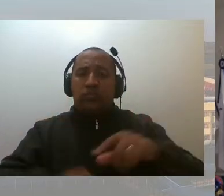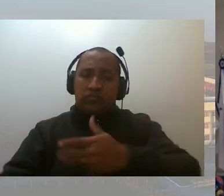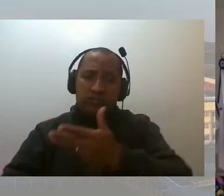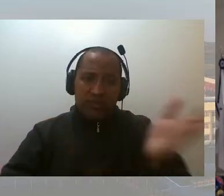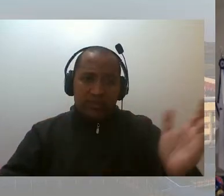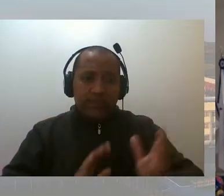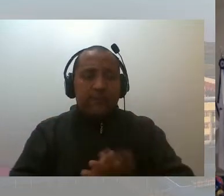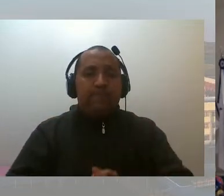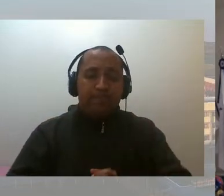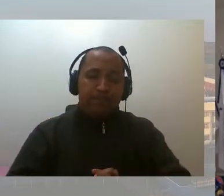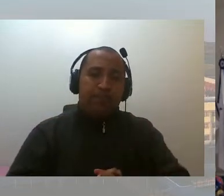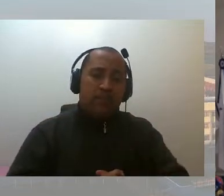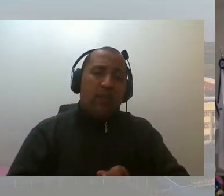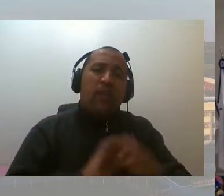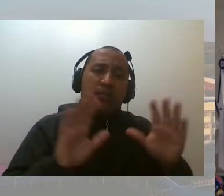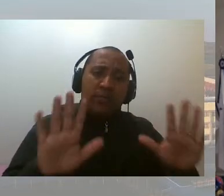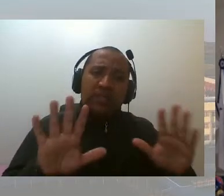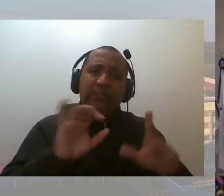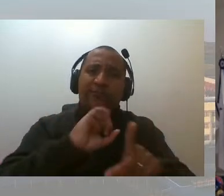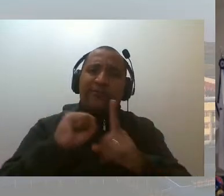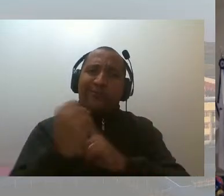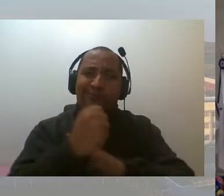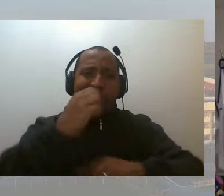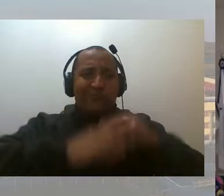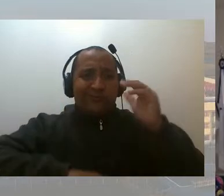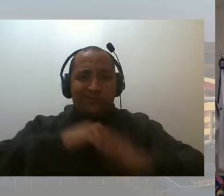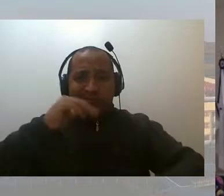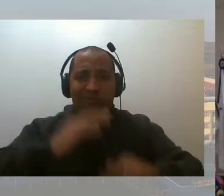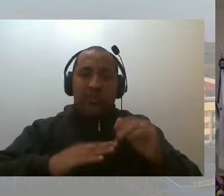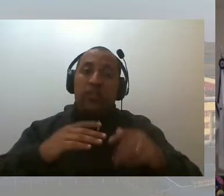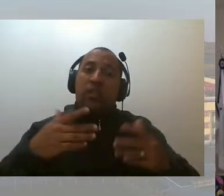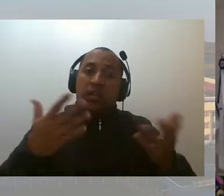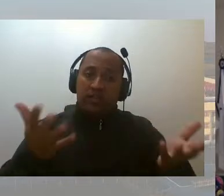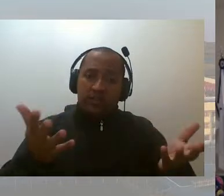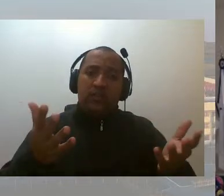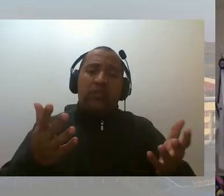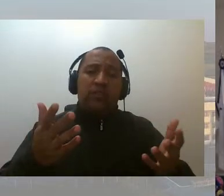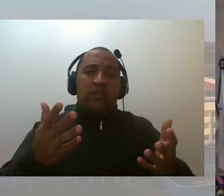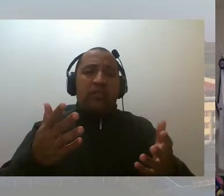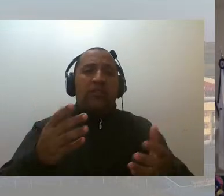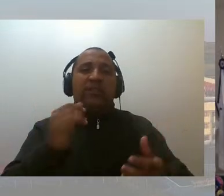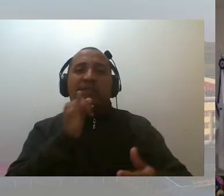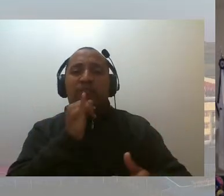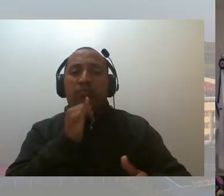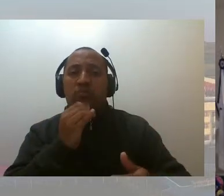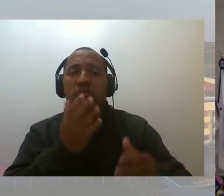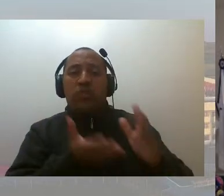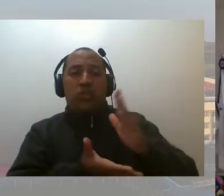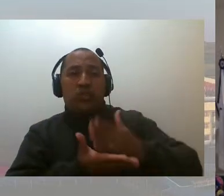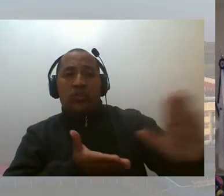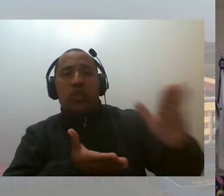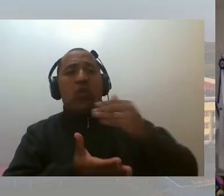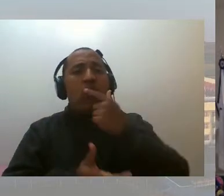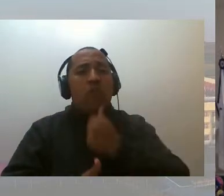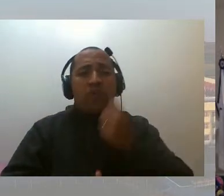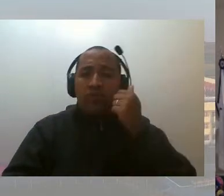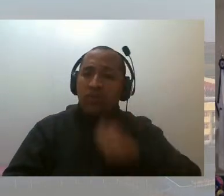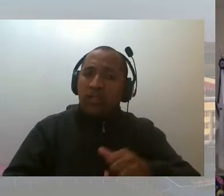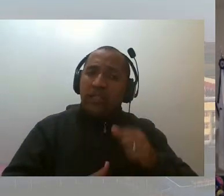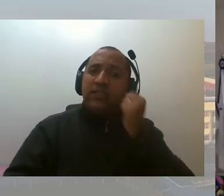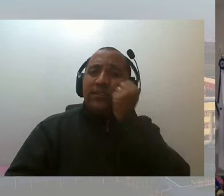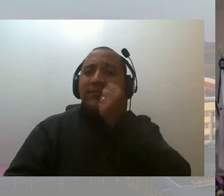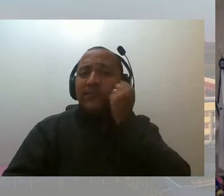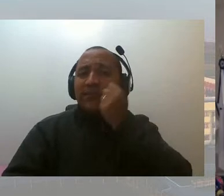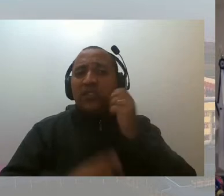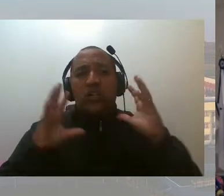conselheiras. Mas, então, uma sociedade que foi construída dessa forma exclui, Gabriel, os homens, as mulheres negras, de